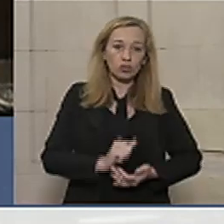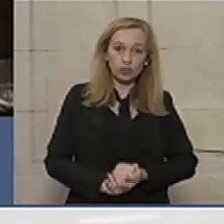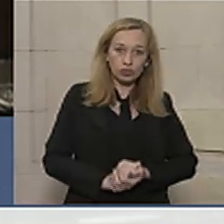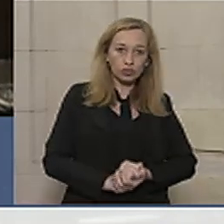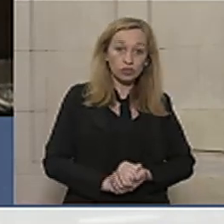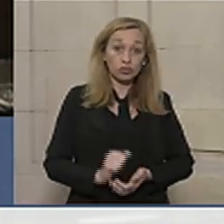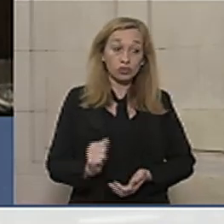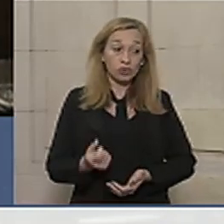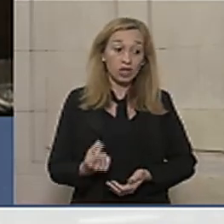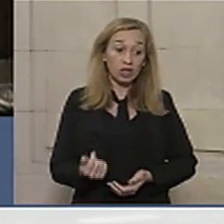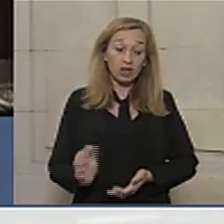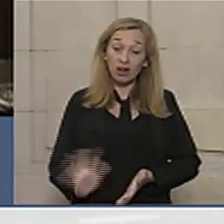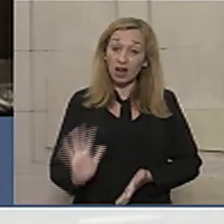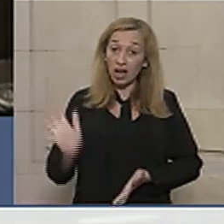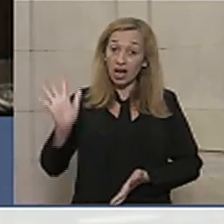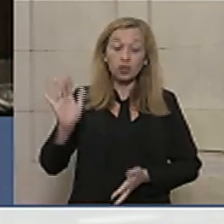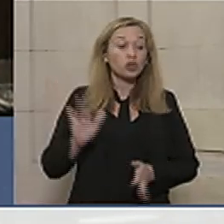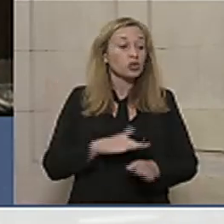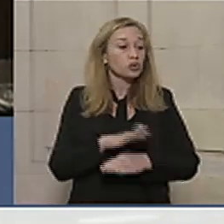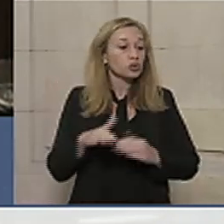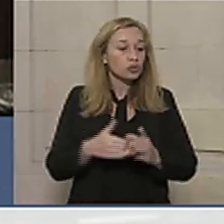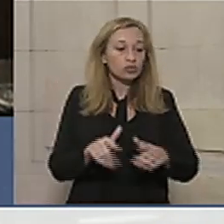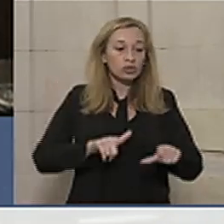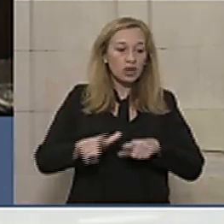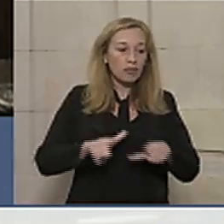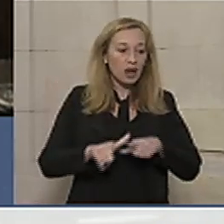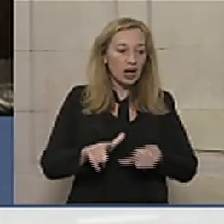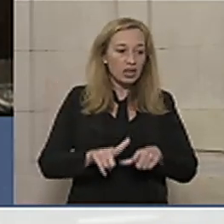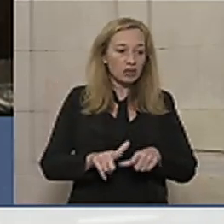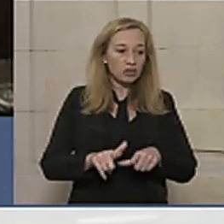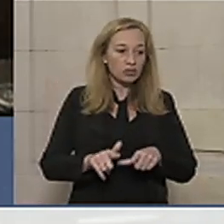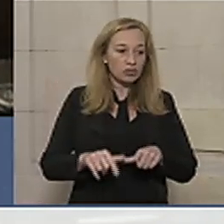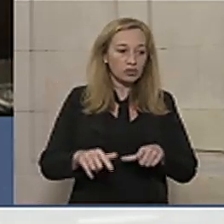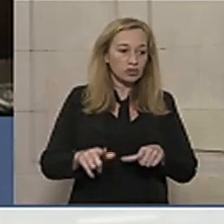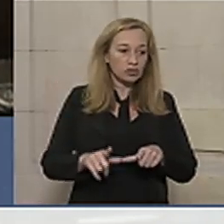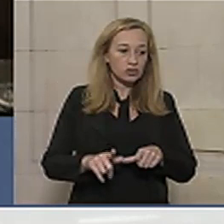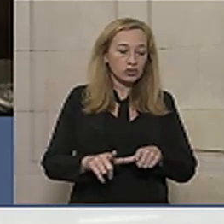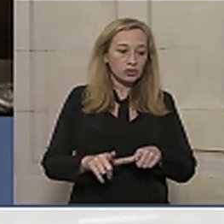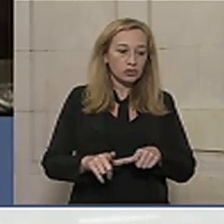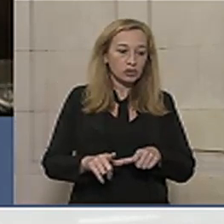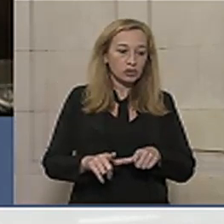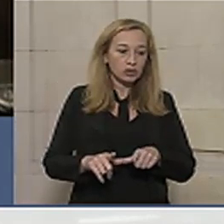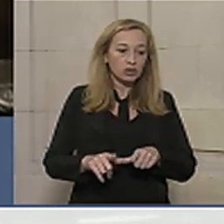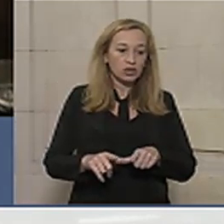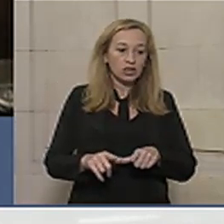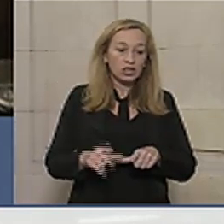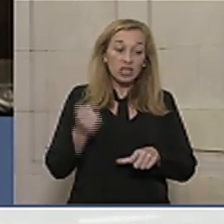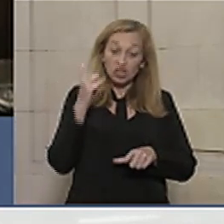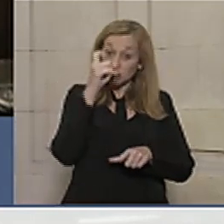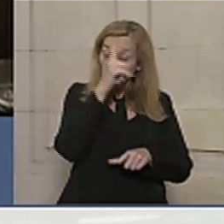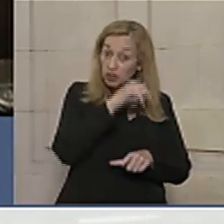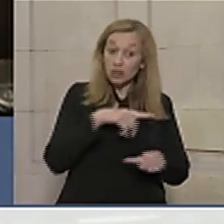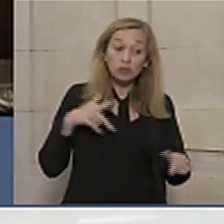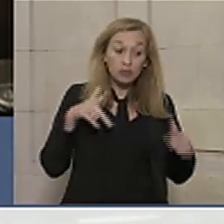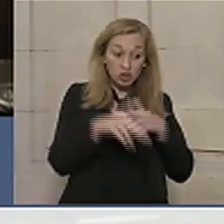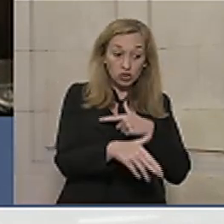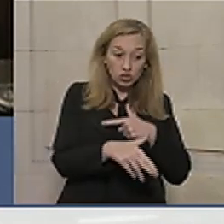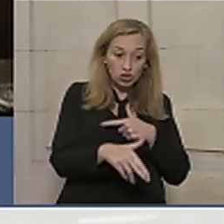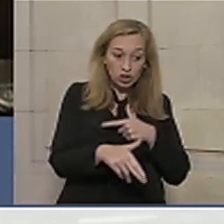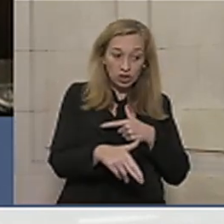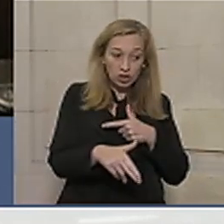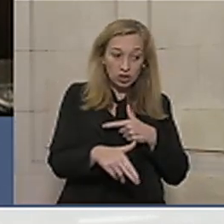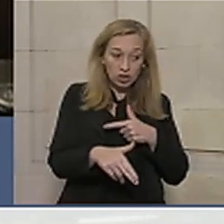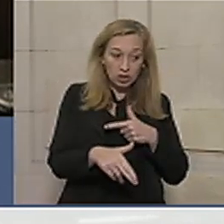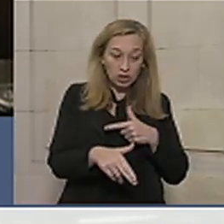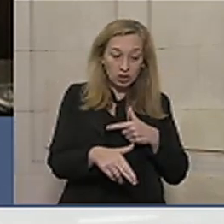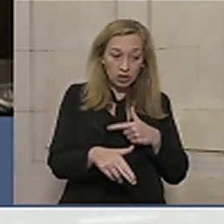consumidor toda a prática ilegal que enfrenta aqui o Estado do Rio, que prejudica a concorrência